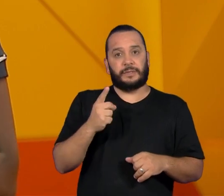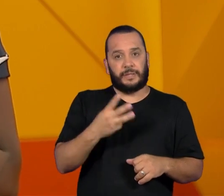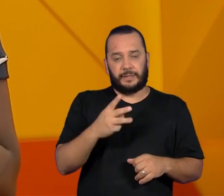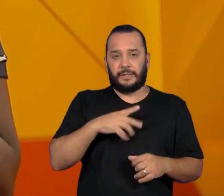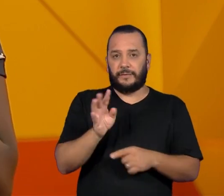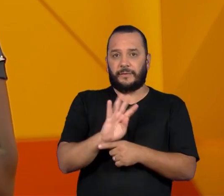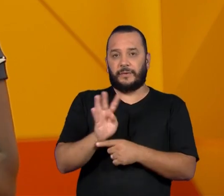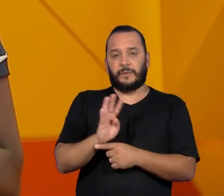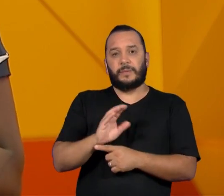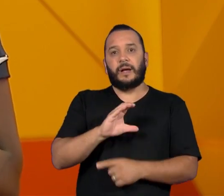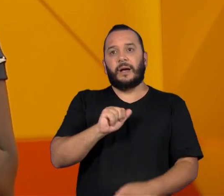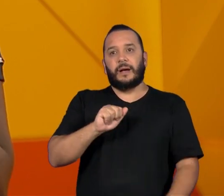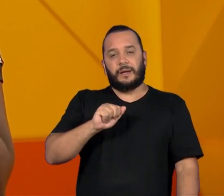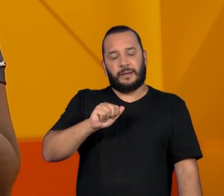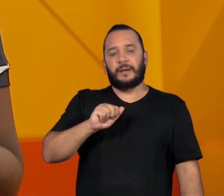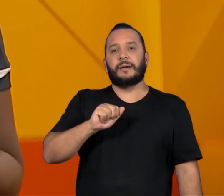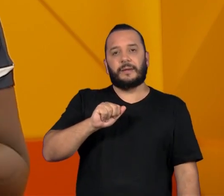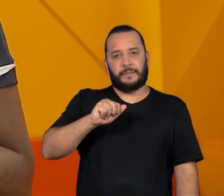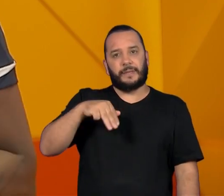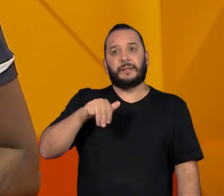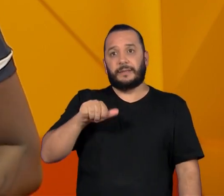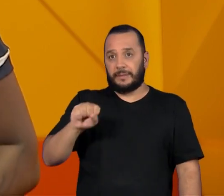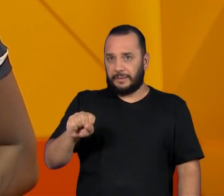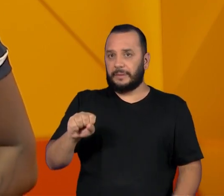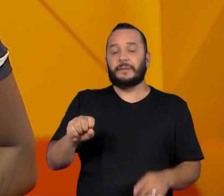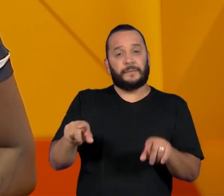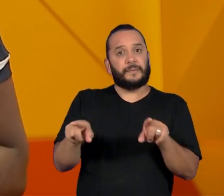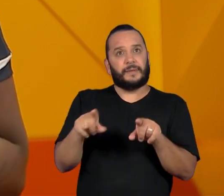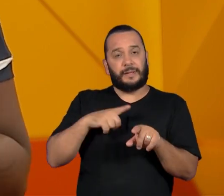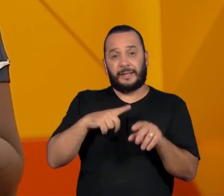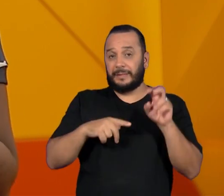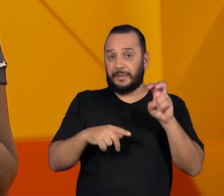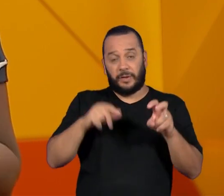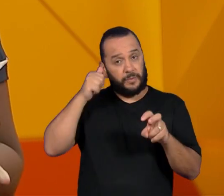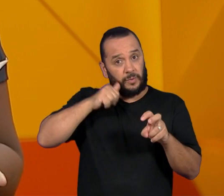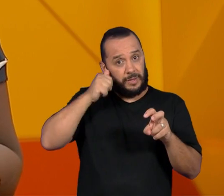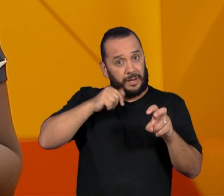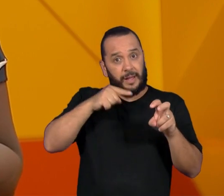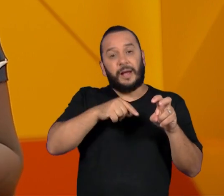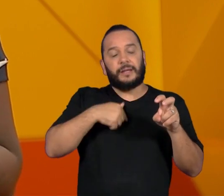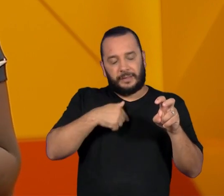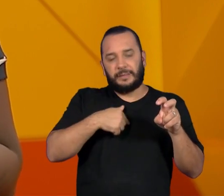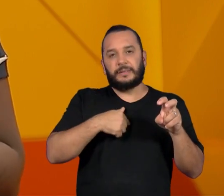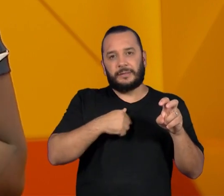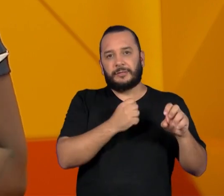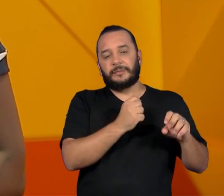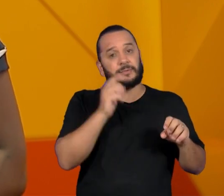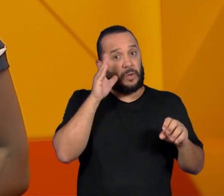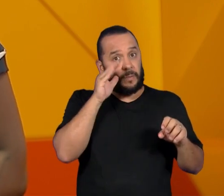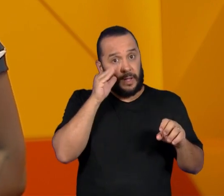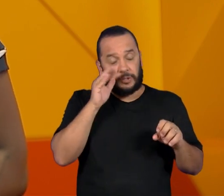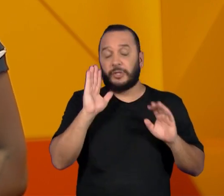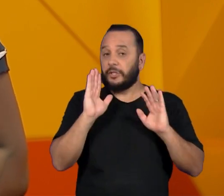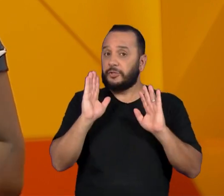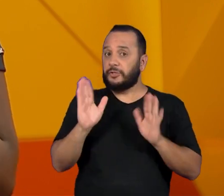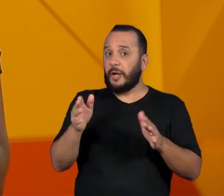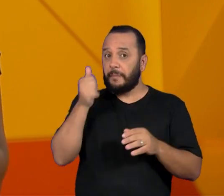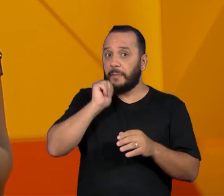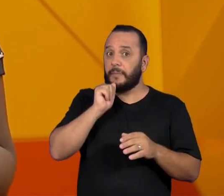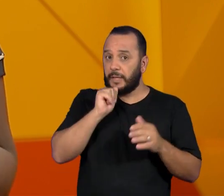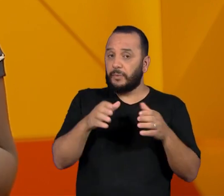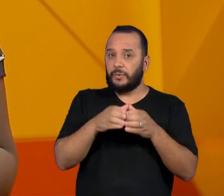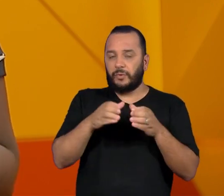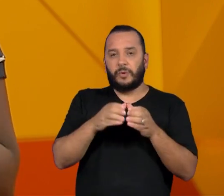sobre a realidade de 5 domésticas, que são mães das integrantes do grupo. O curta-metragem já foi exibido em vários festivais e